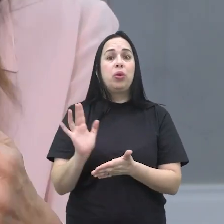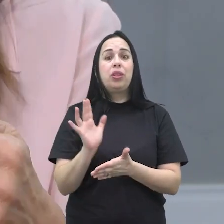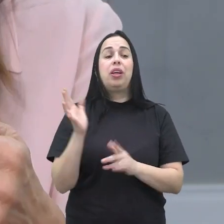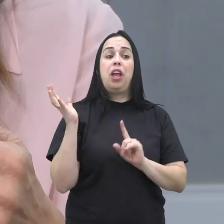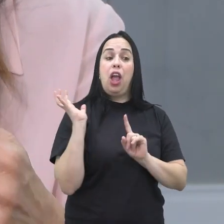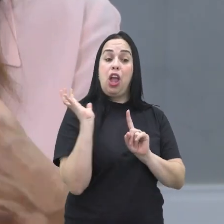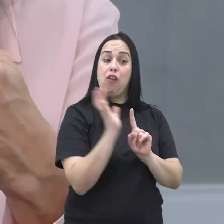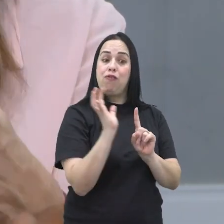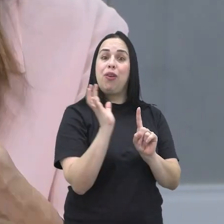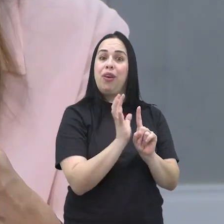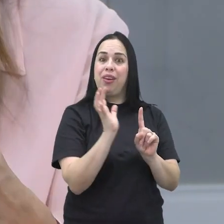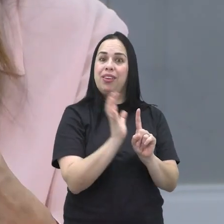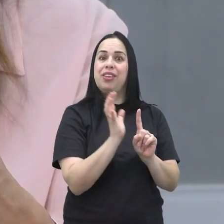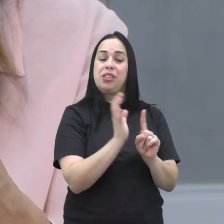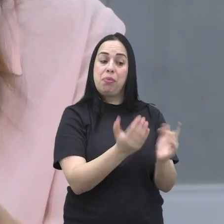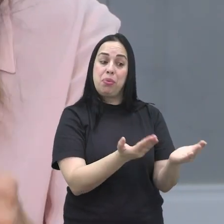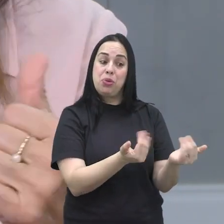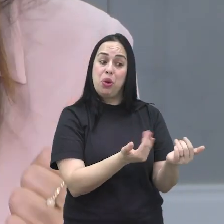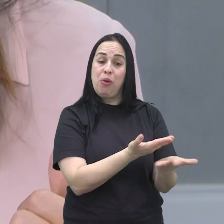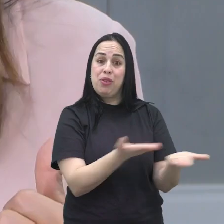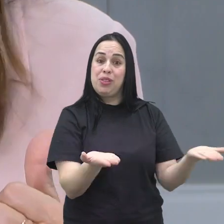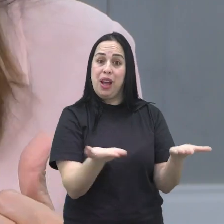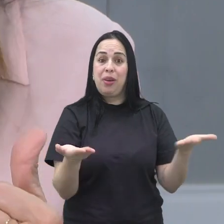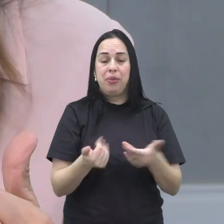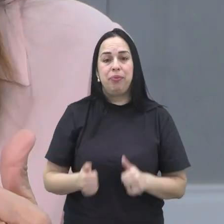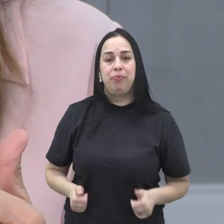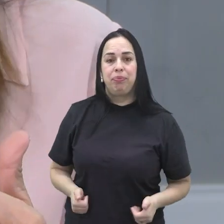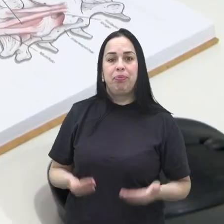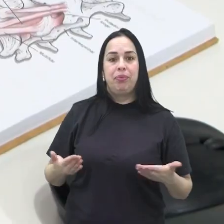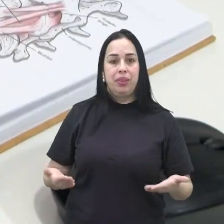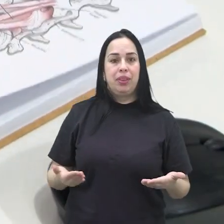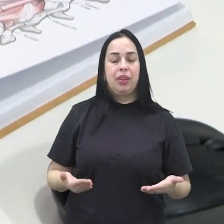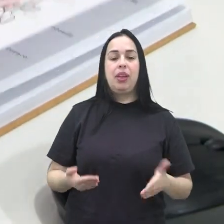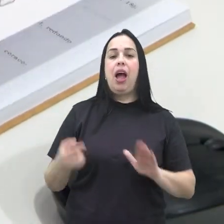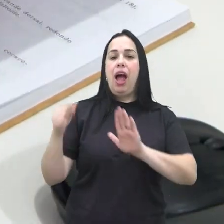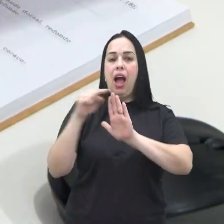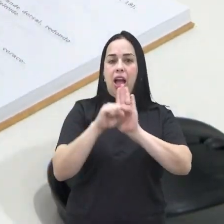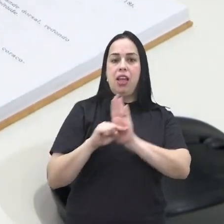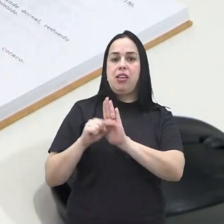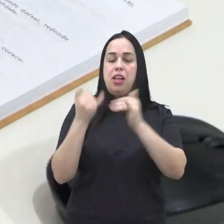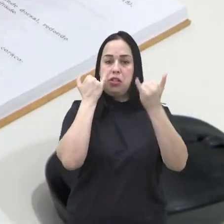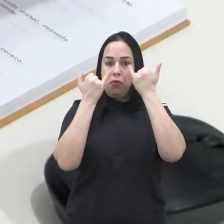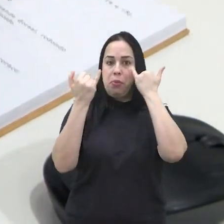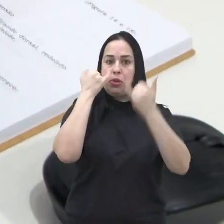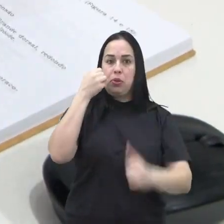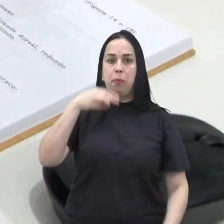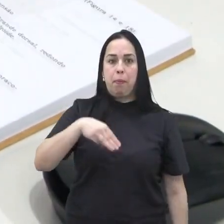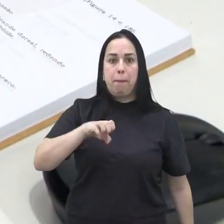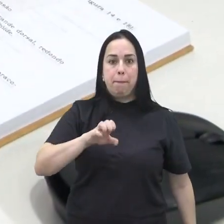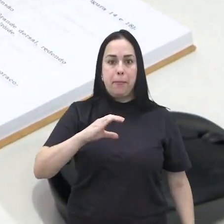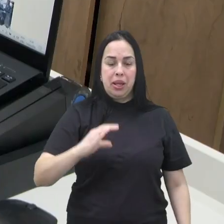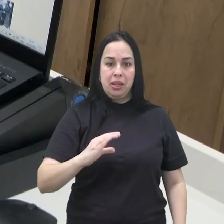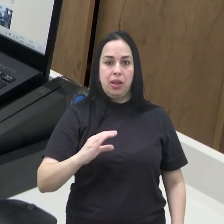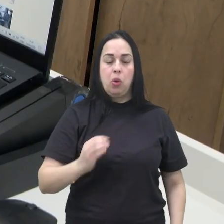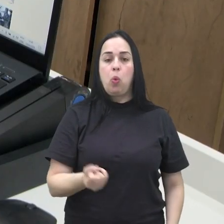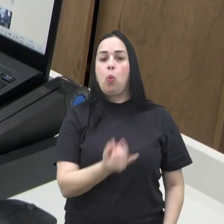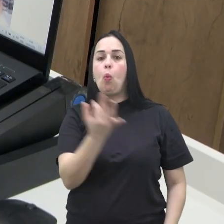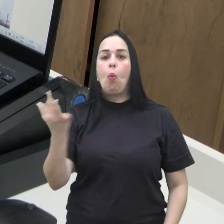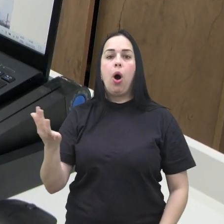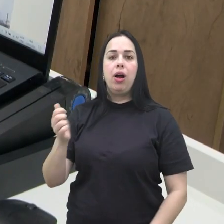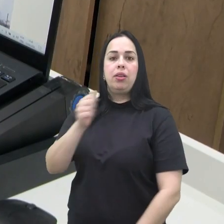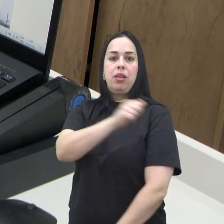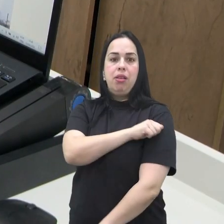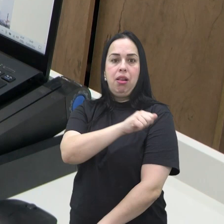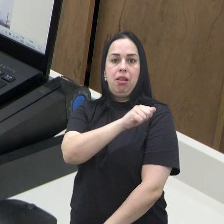a inspiração, o exemplo para os jovens que estão indo agora. Segundo o mesmo censo realizado pelo MEC, o número